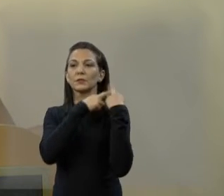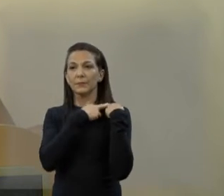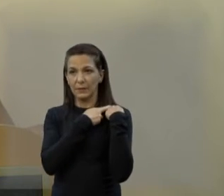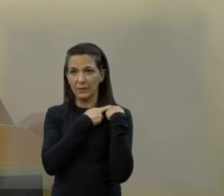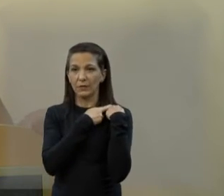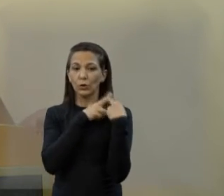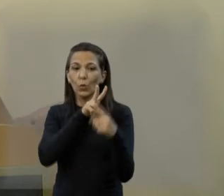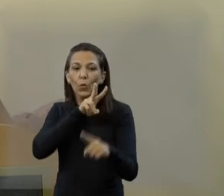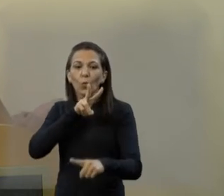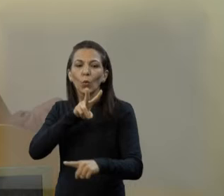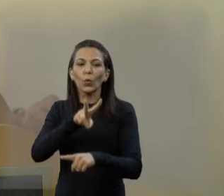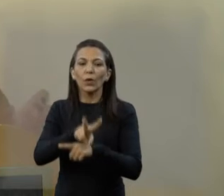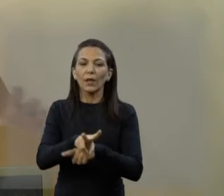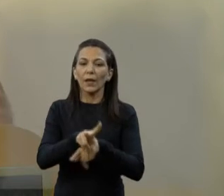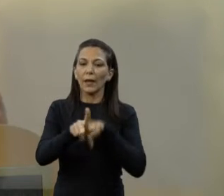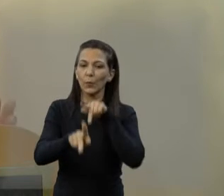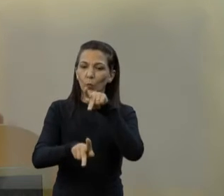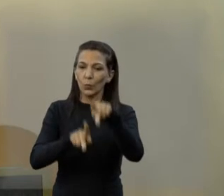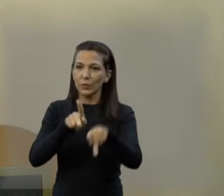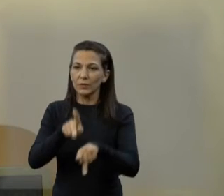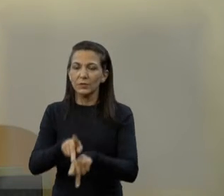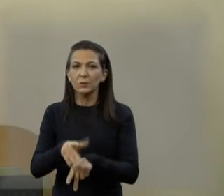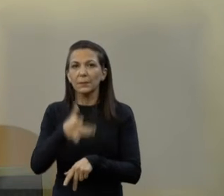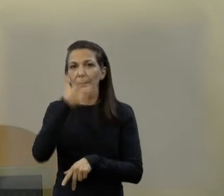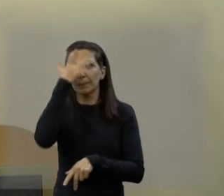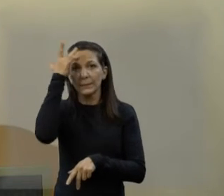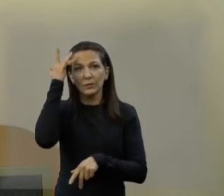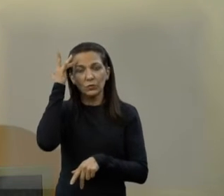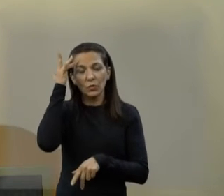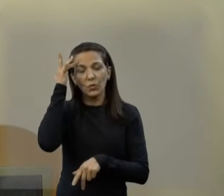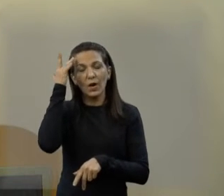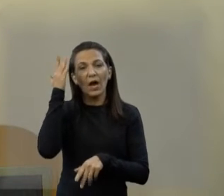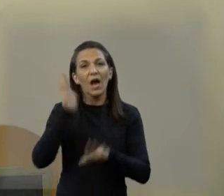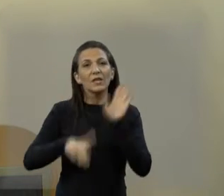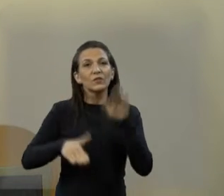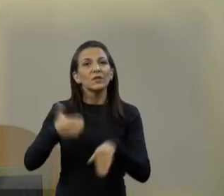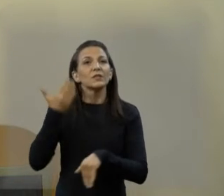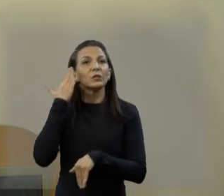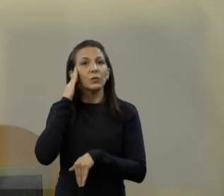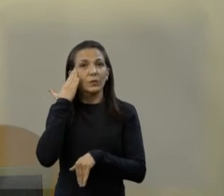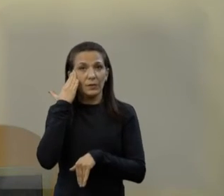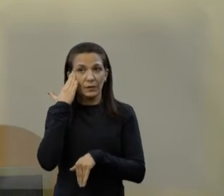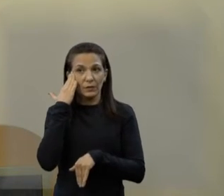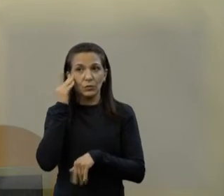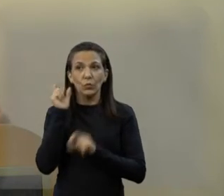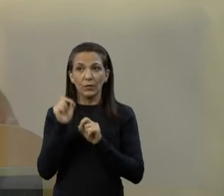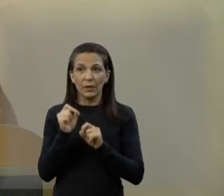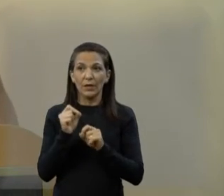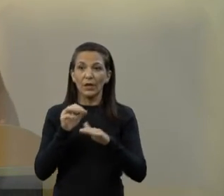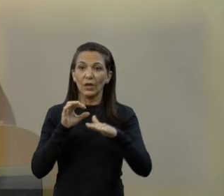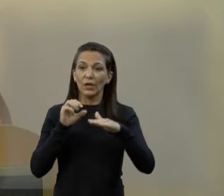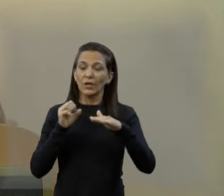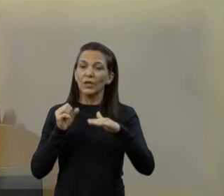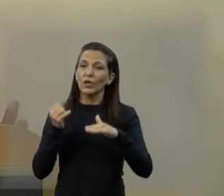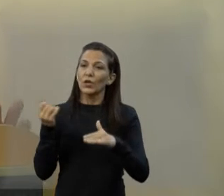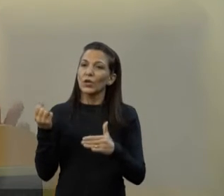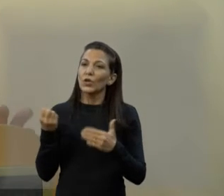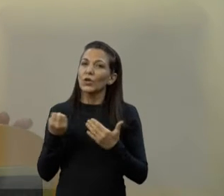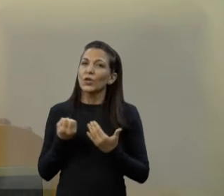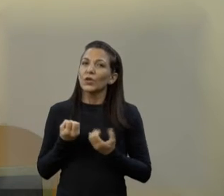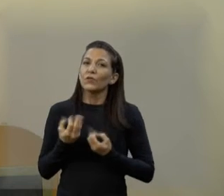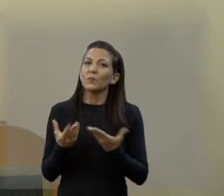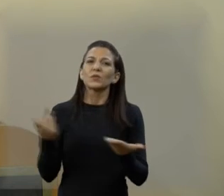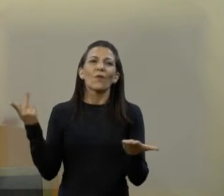de cuidar daquilo que a população muitas vezes não entende criar desinformação acerca de um projeto de lei